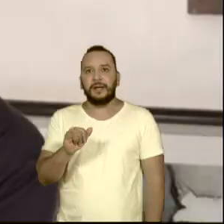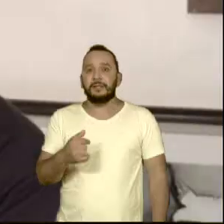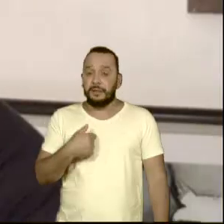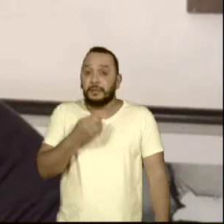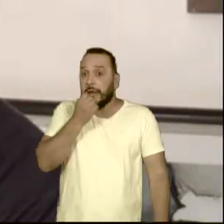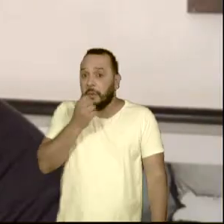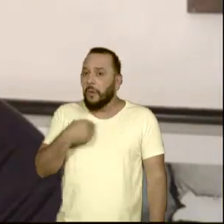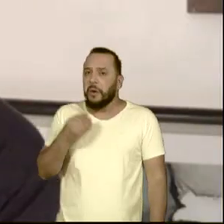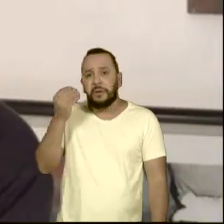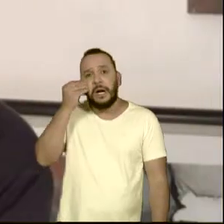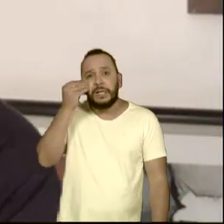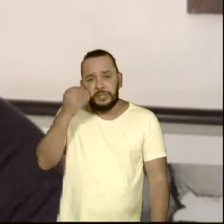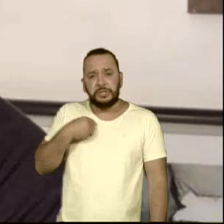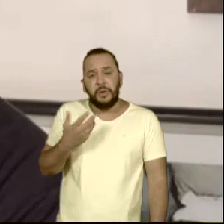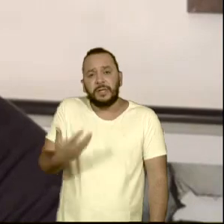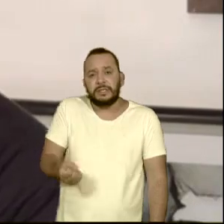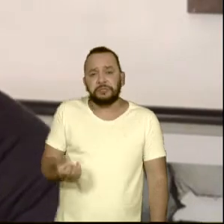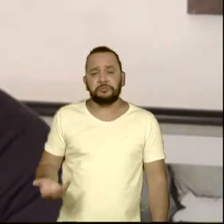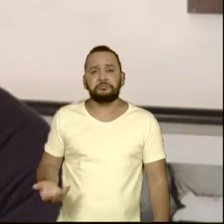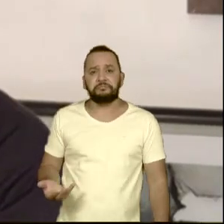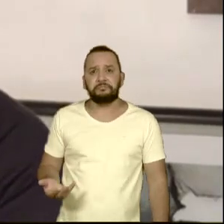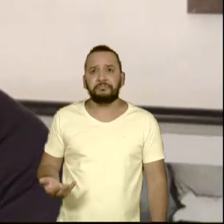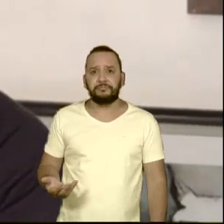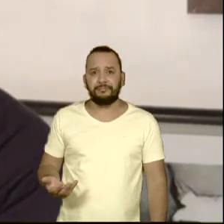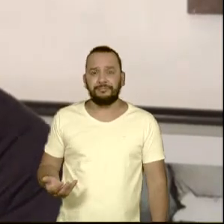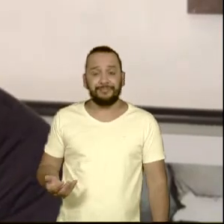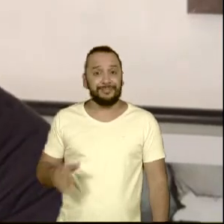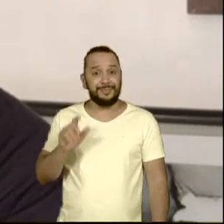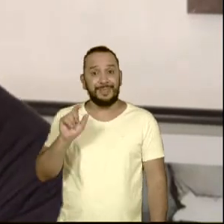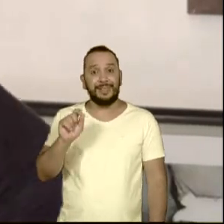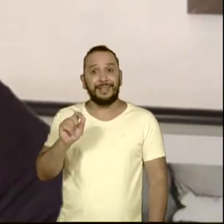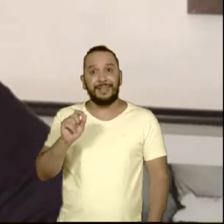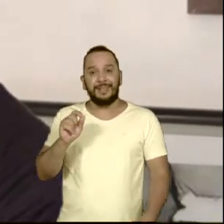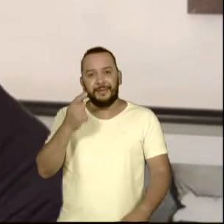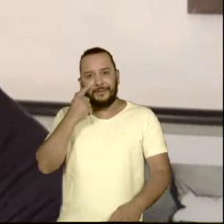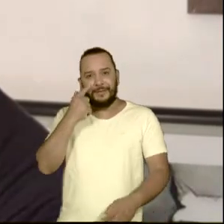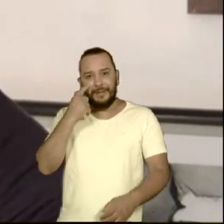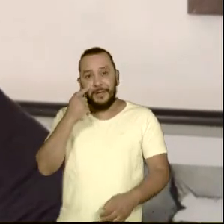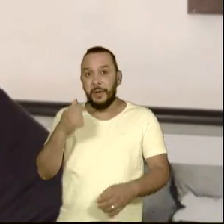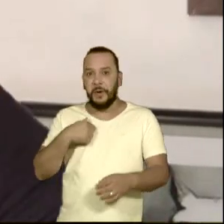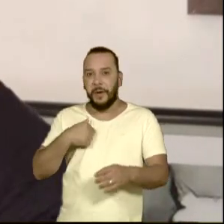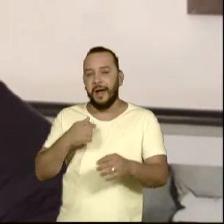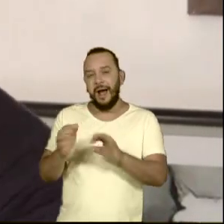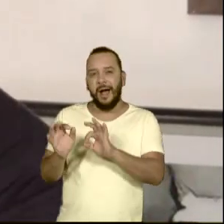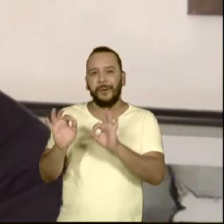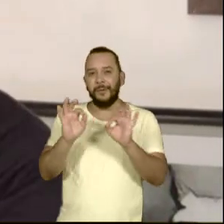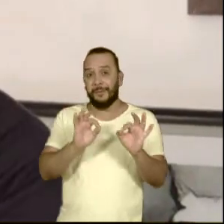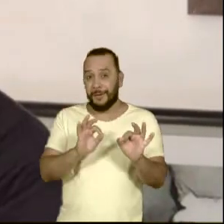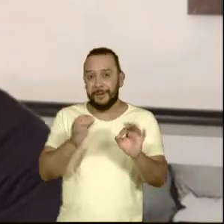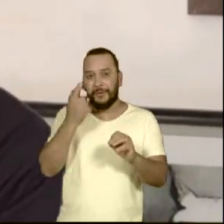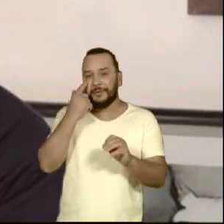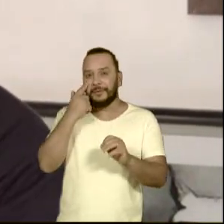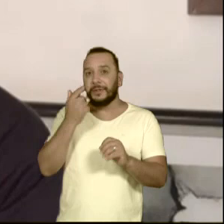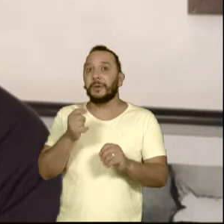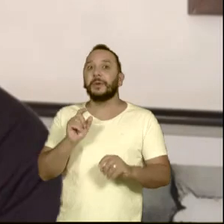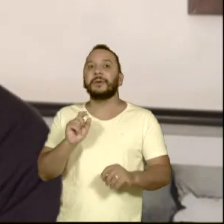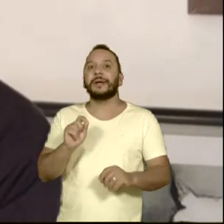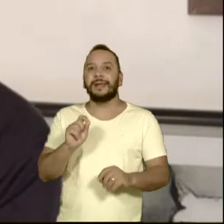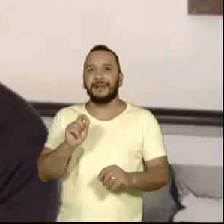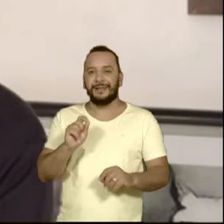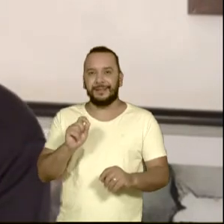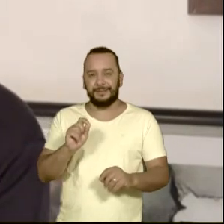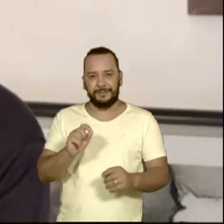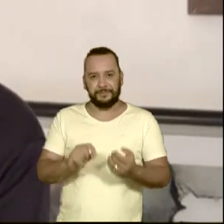teste. Queria muito fazer. Quem acompanhou de longe essa história, quem acompanhou de fora da TV Cultura e viu